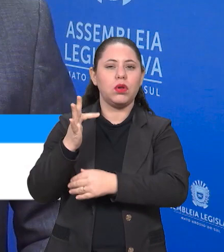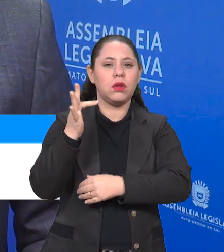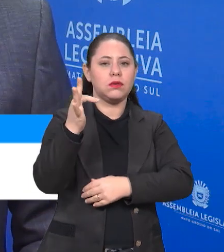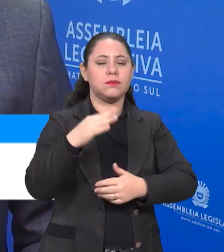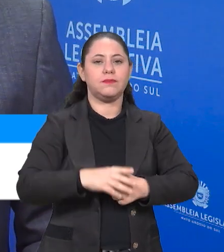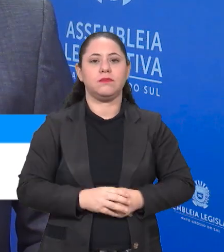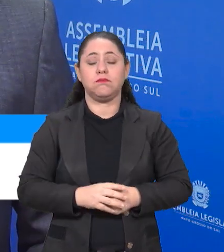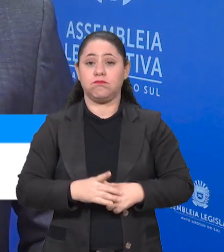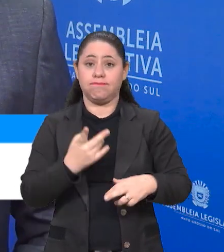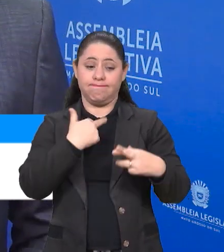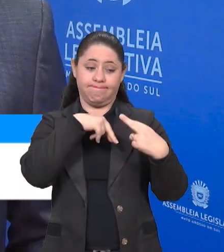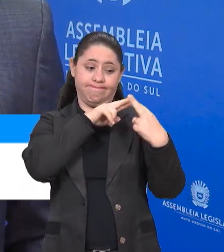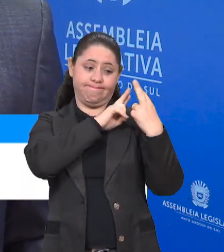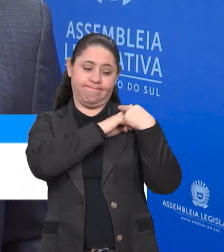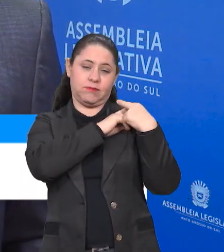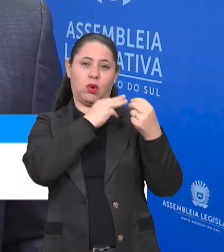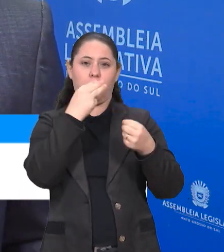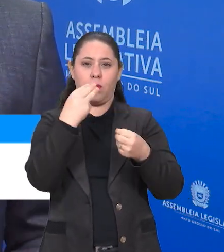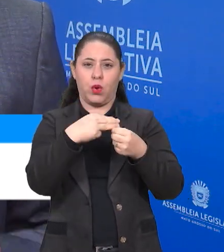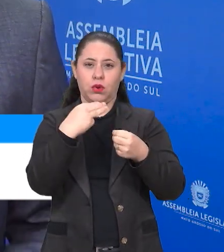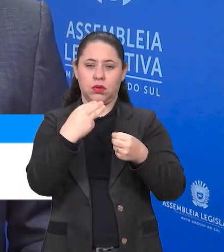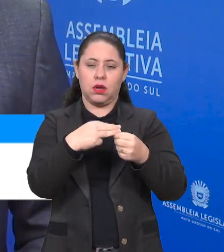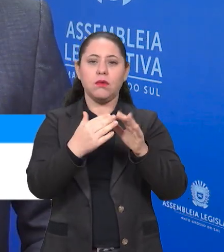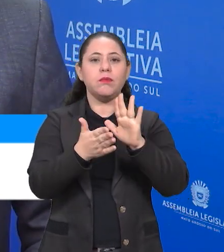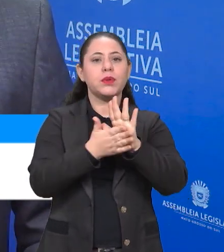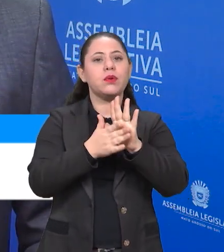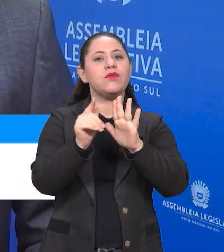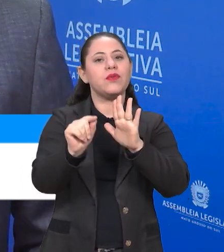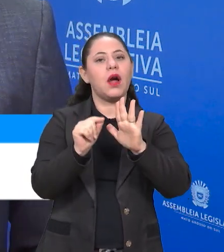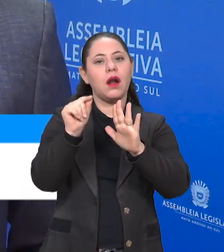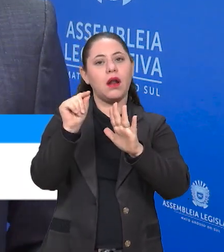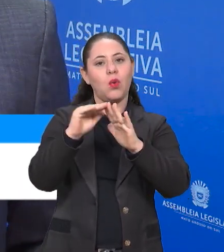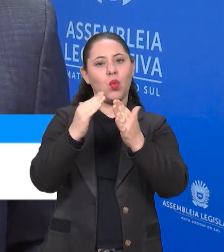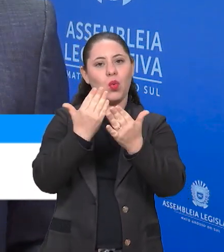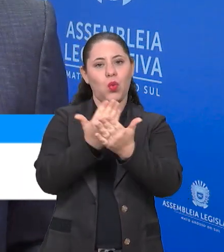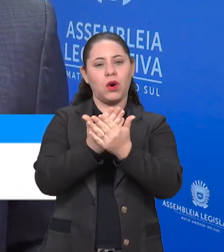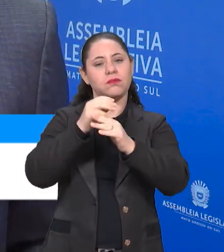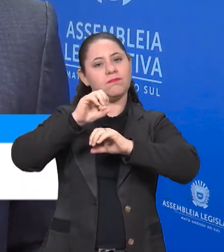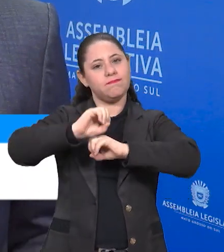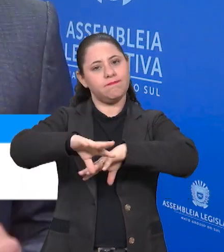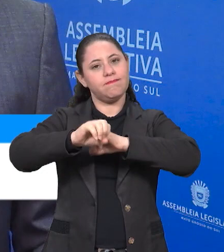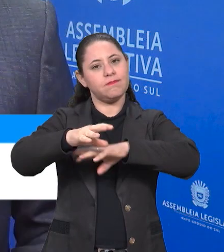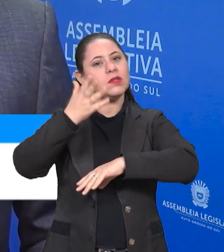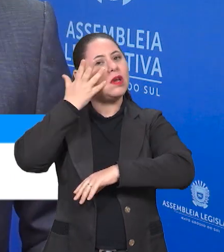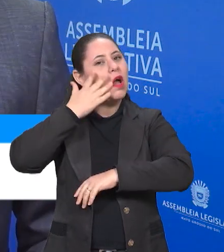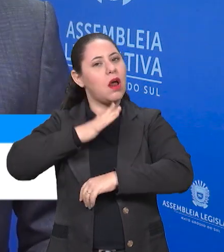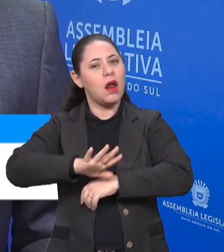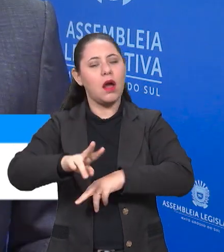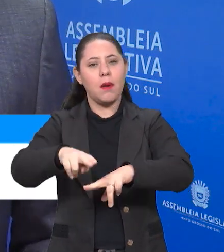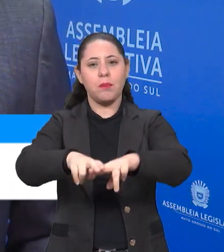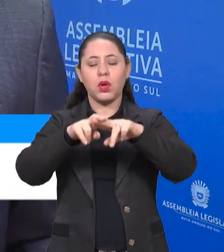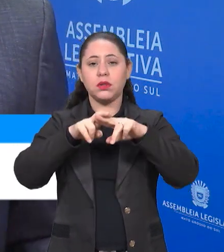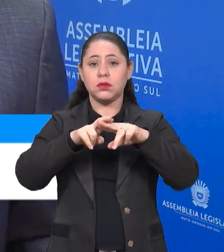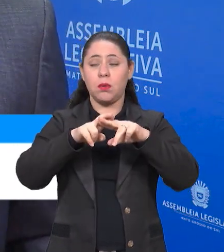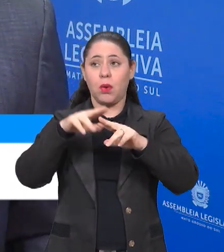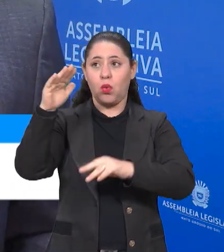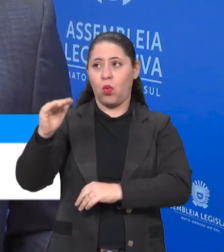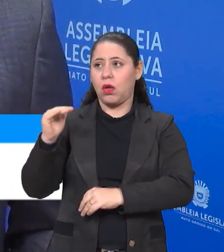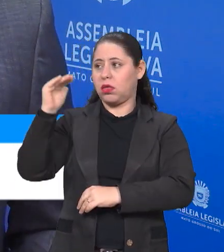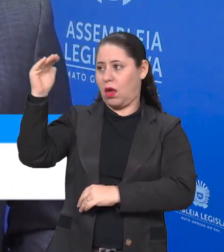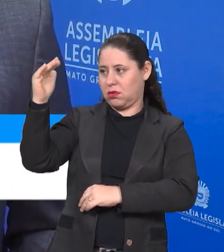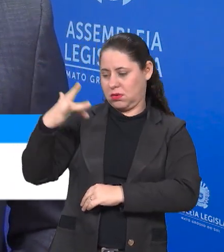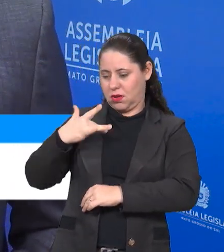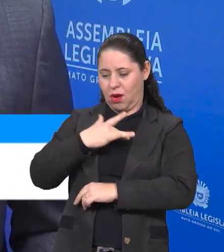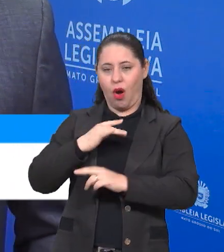pelo resto da vida. E a responsabilidade dos municípios é em proporcionar a educação a essas crianças. Por isso, para